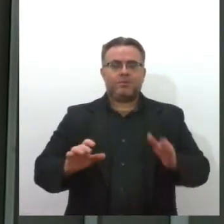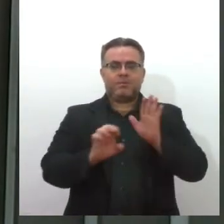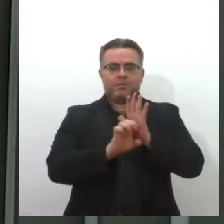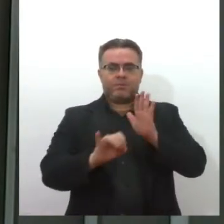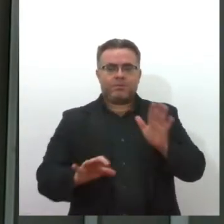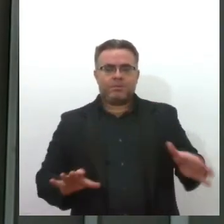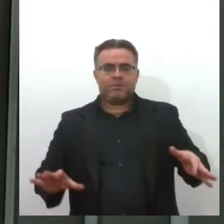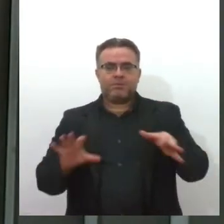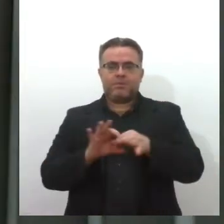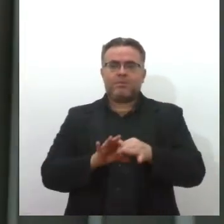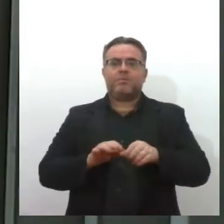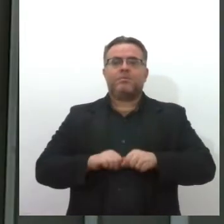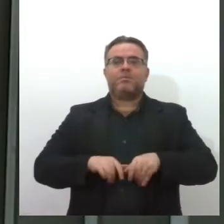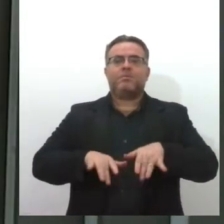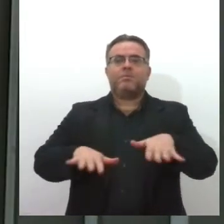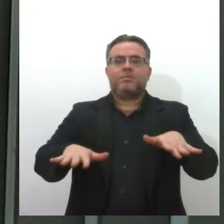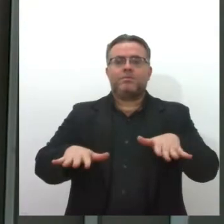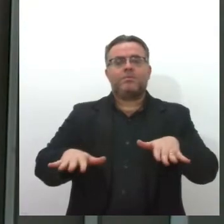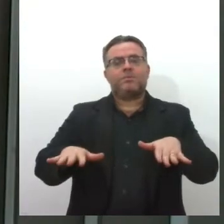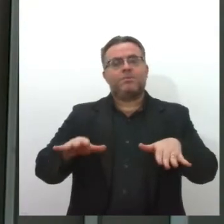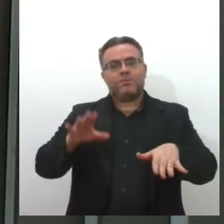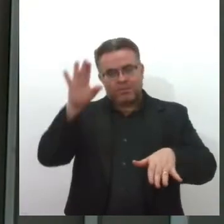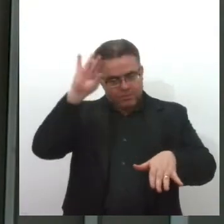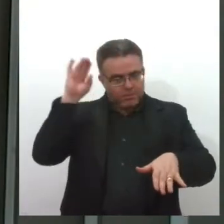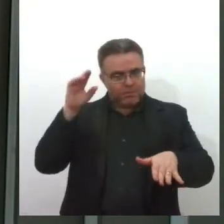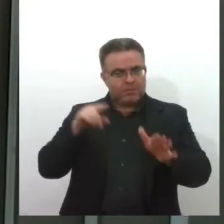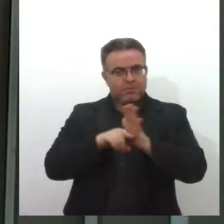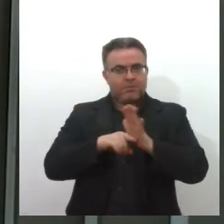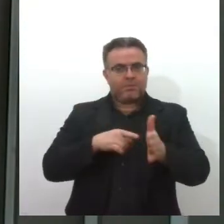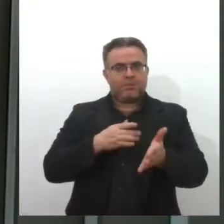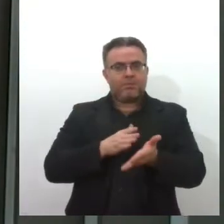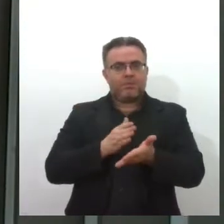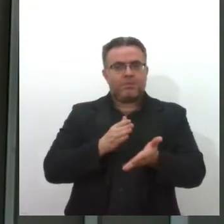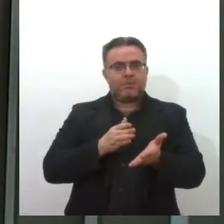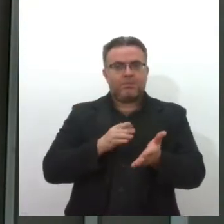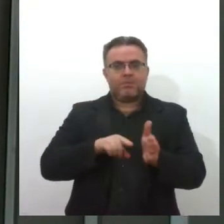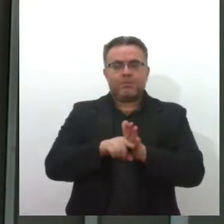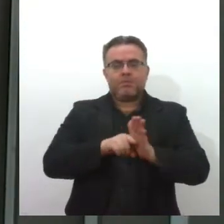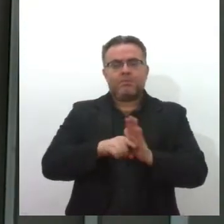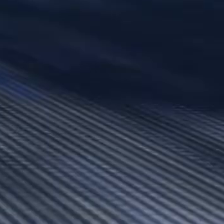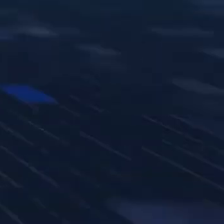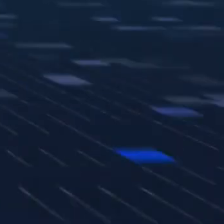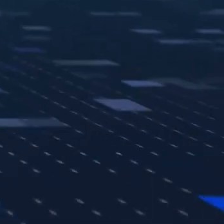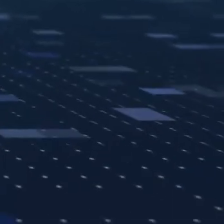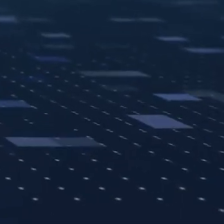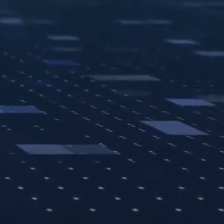comunicação científica e a primeira etapa do Defesa do Caranguejo Sá. Voltamos já.